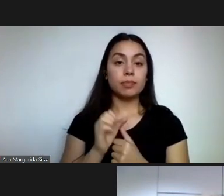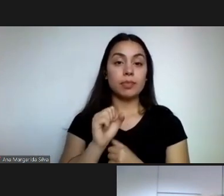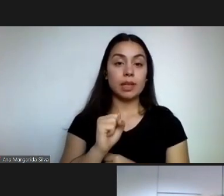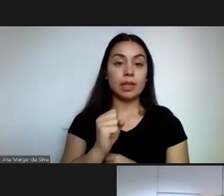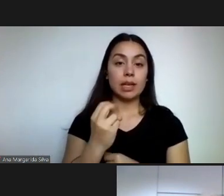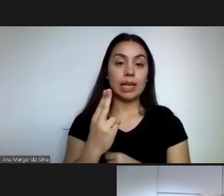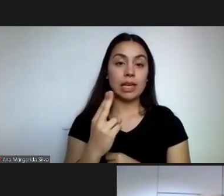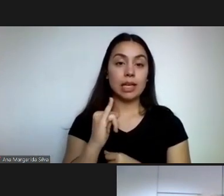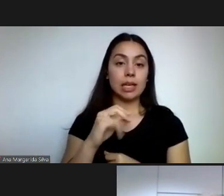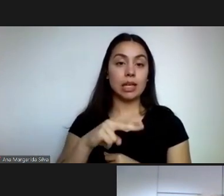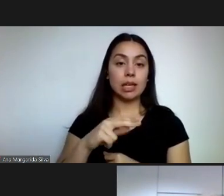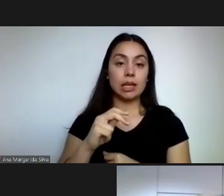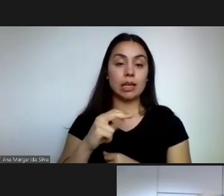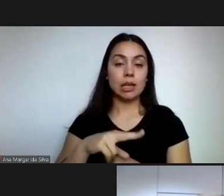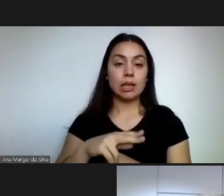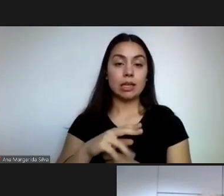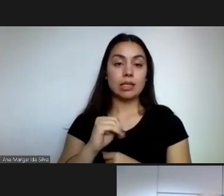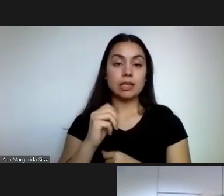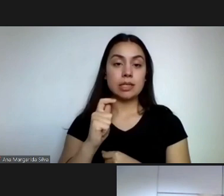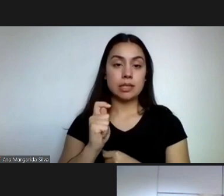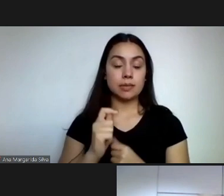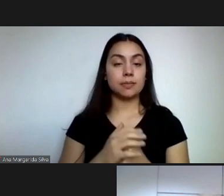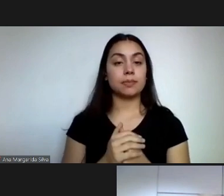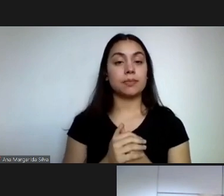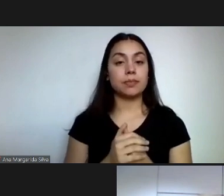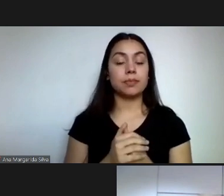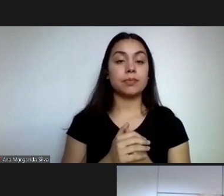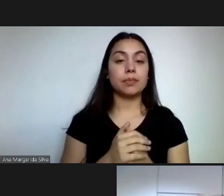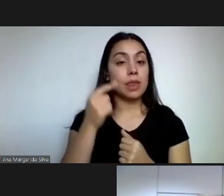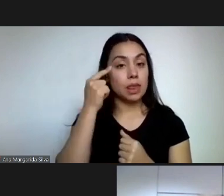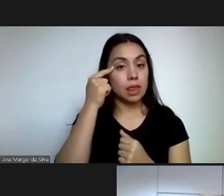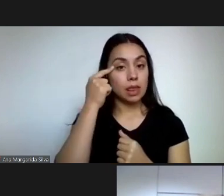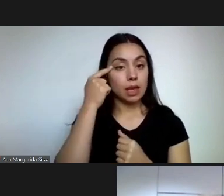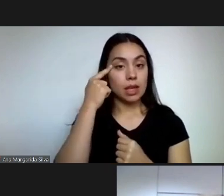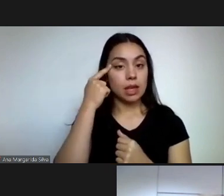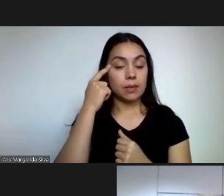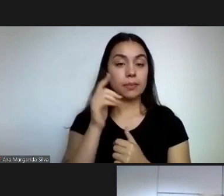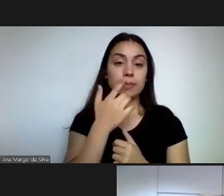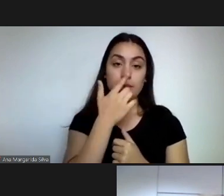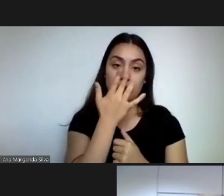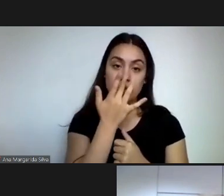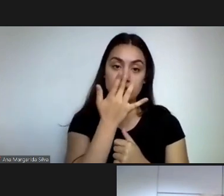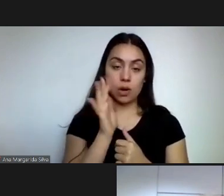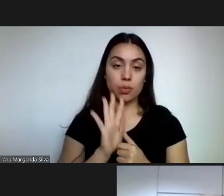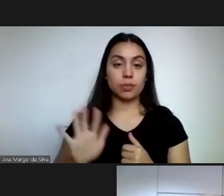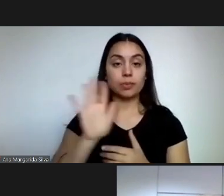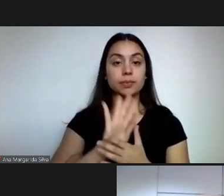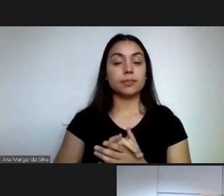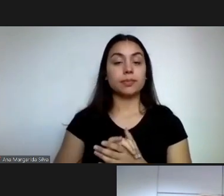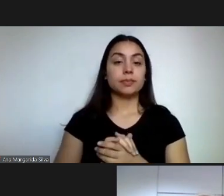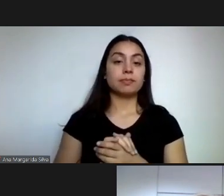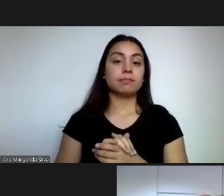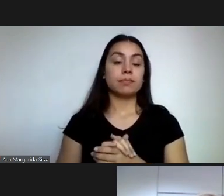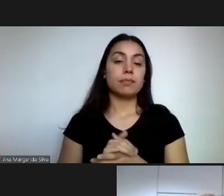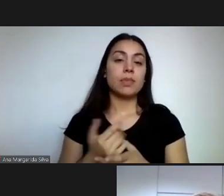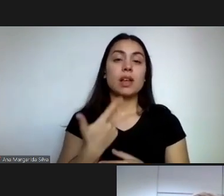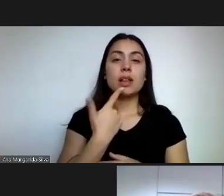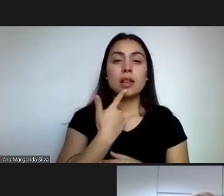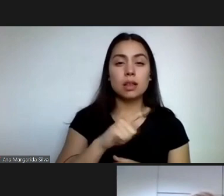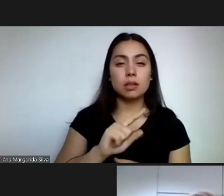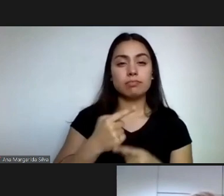crioulo também de base lexical portuguesa da Guiné-Bissau. Independentemente do crioulo de Cabo Verde ou o